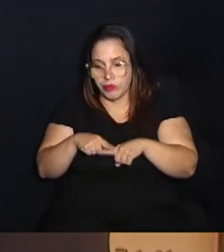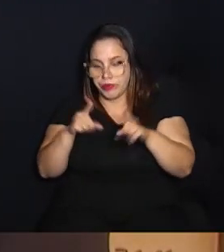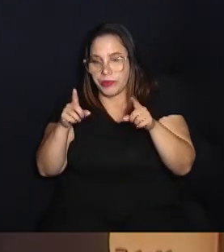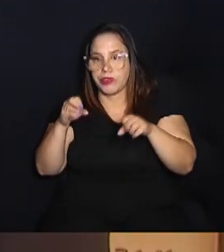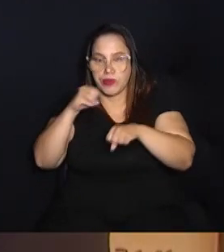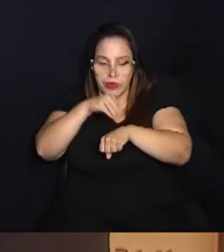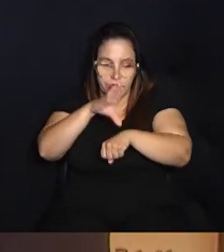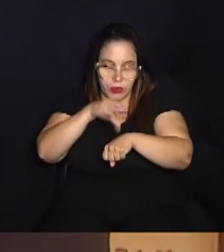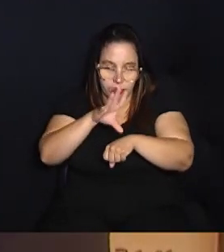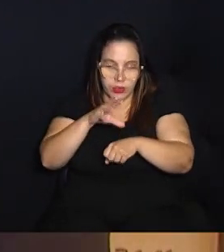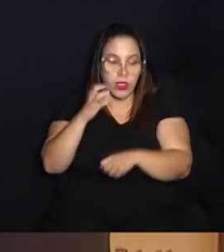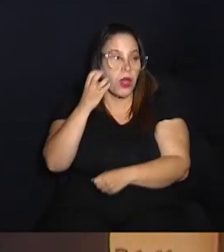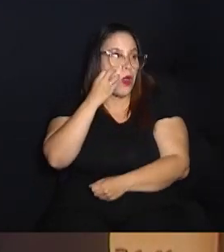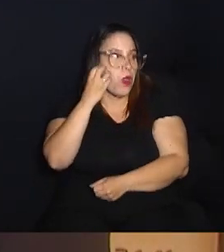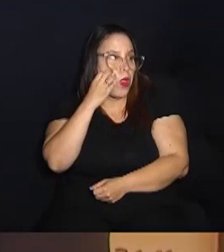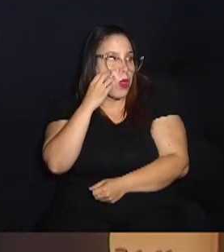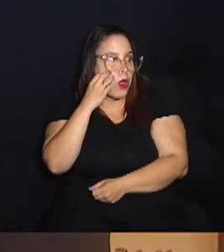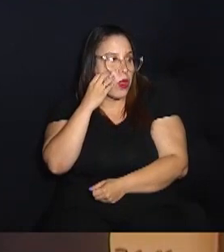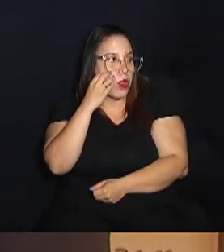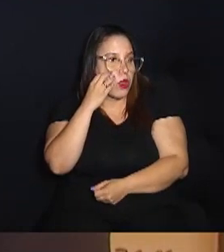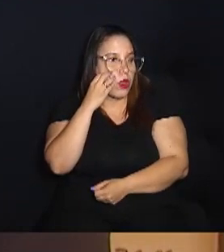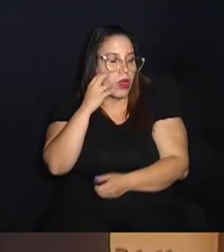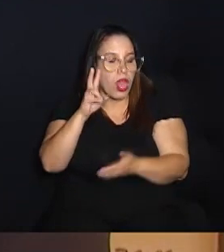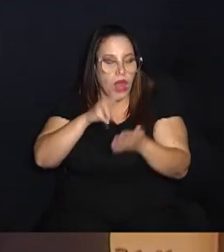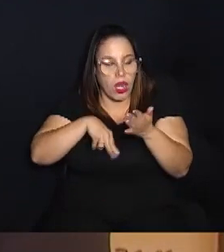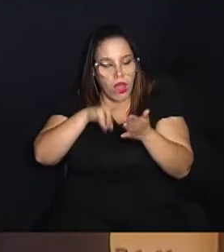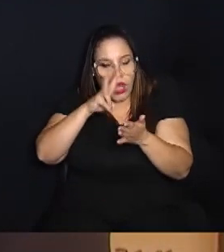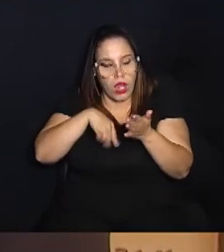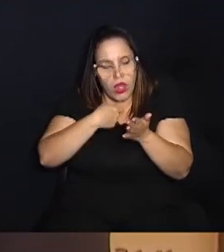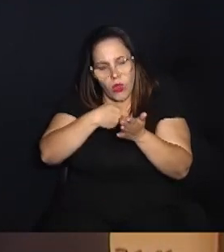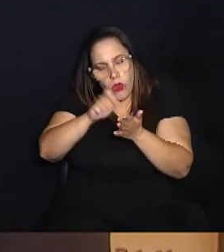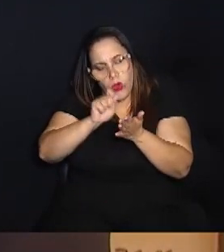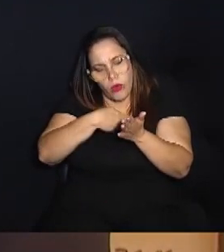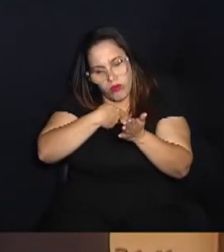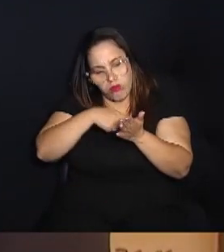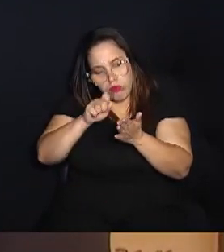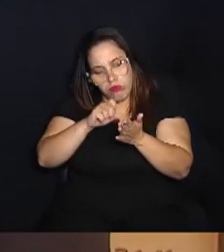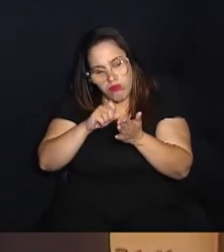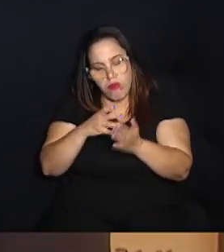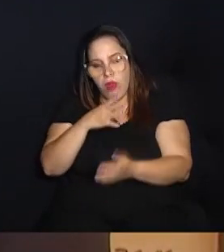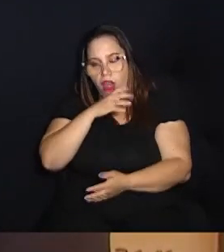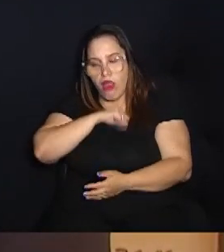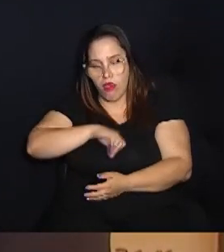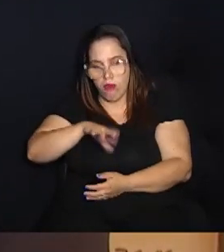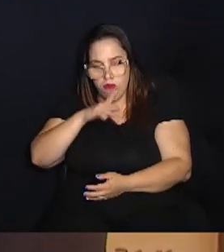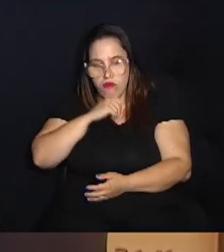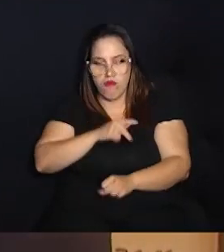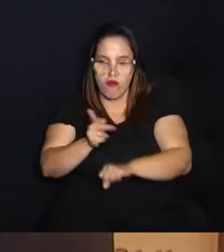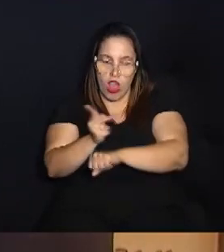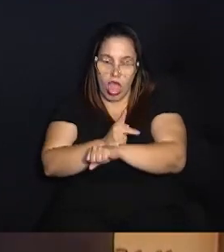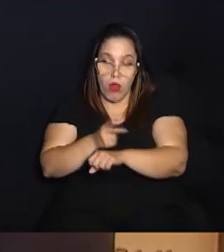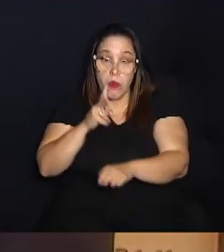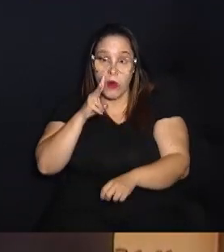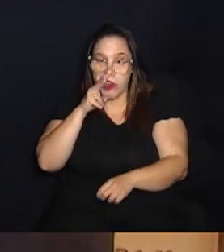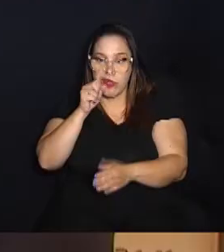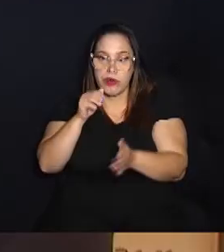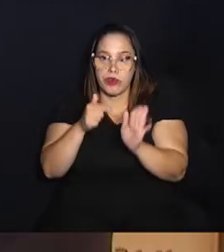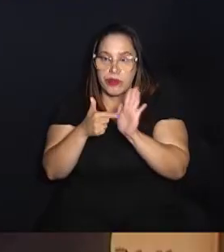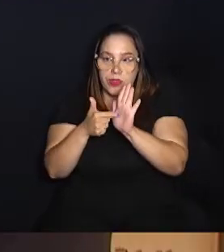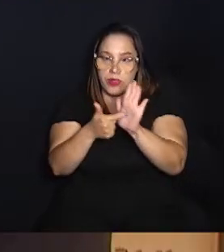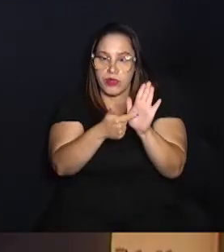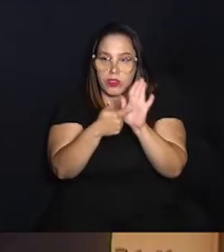dica que eu deixo, André e Domingos, é leiam o autor, leiam Paulo Freire, busquem a fonte. Tem aqui